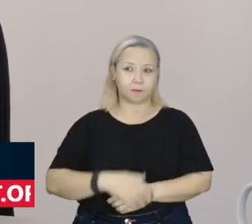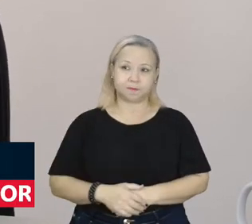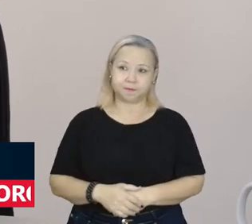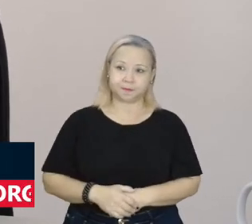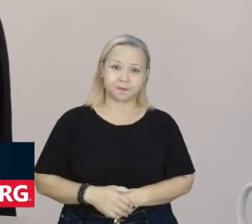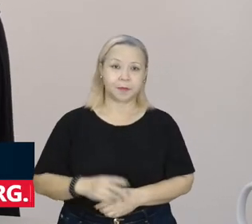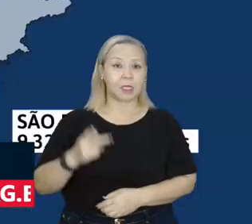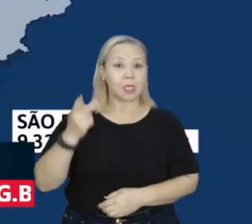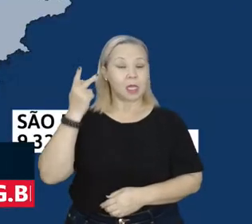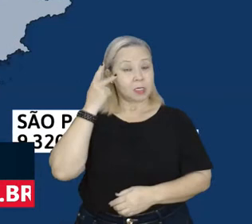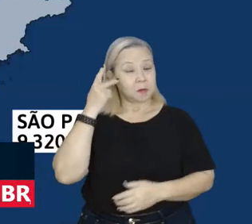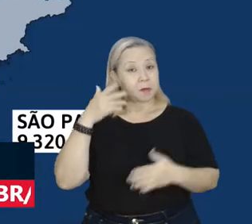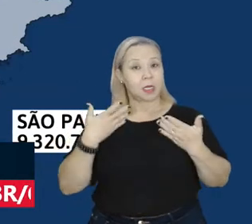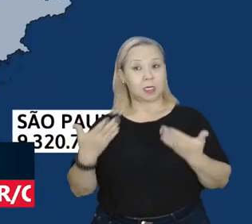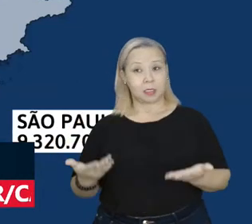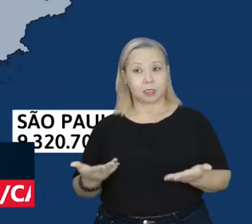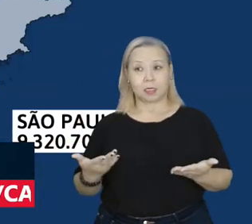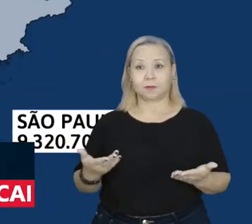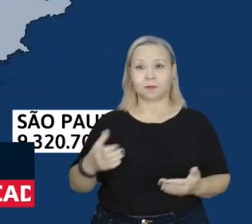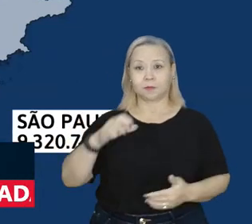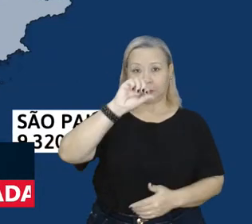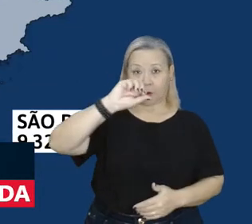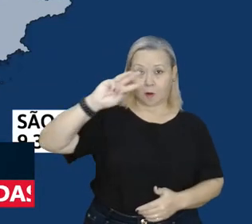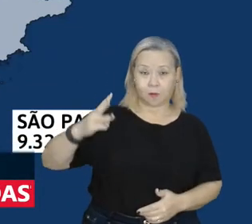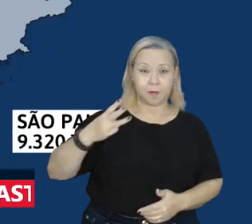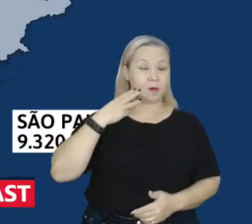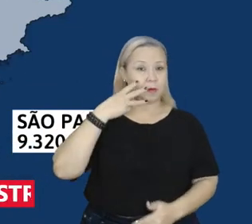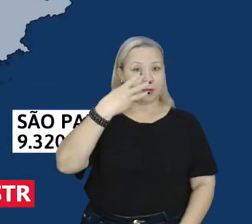São Paulo, então, aqui tem